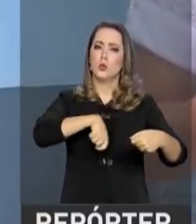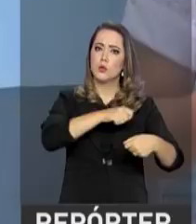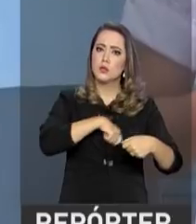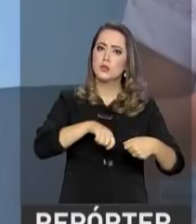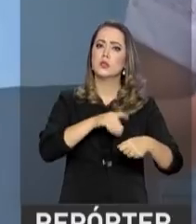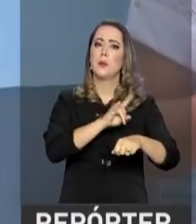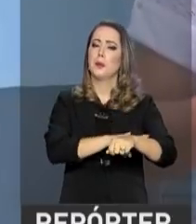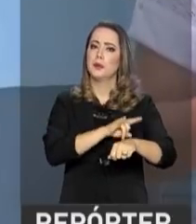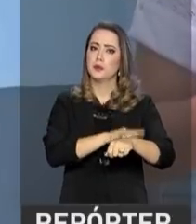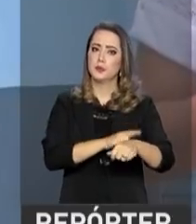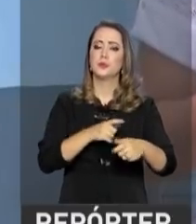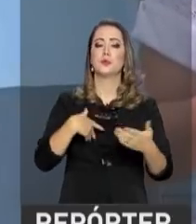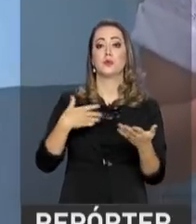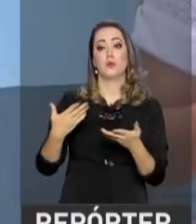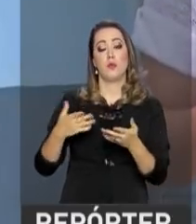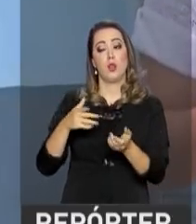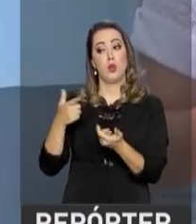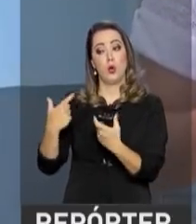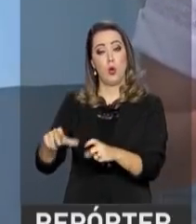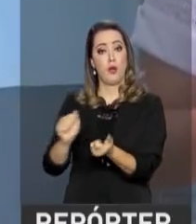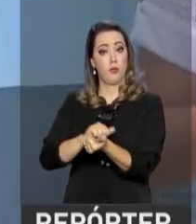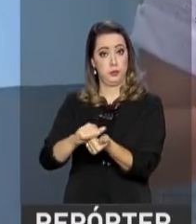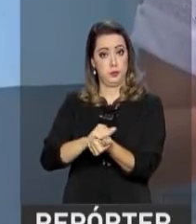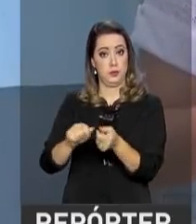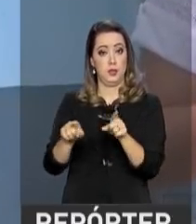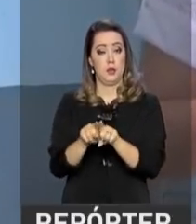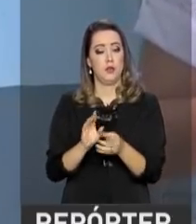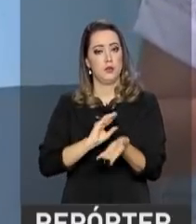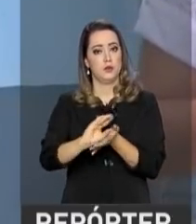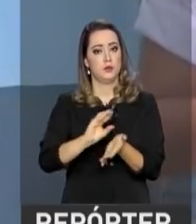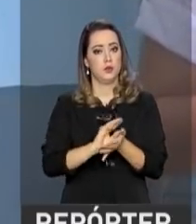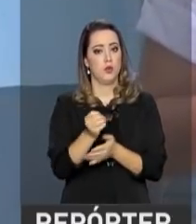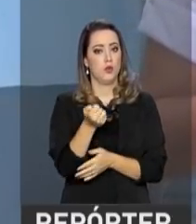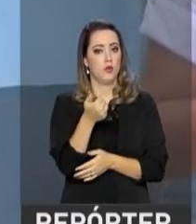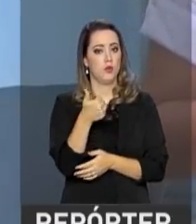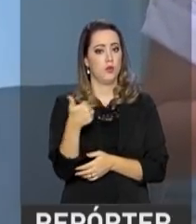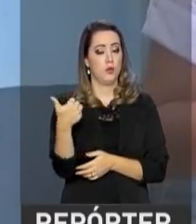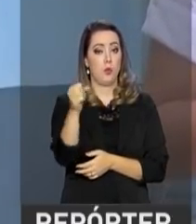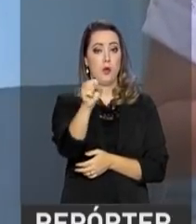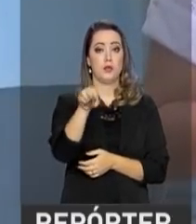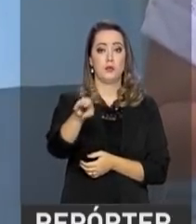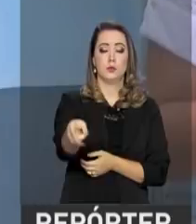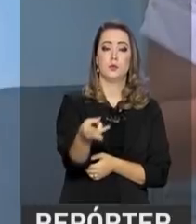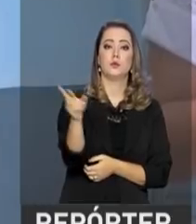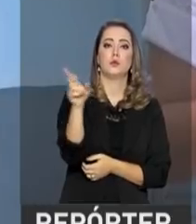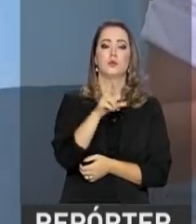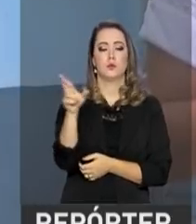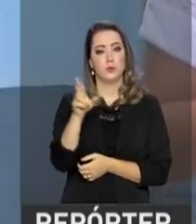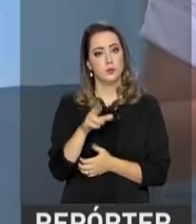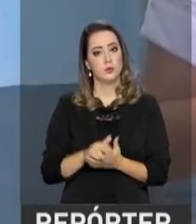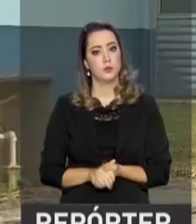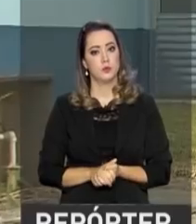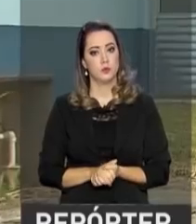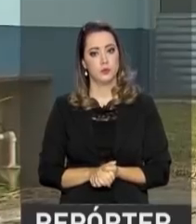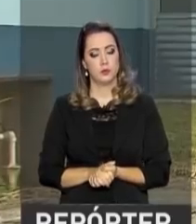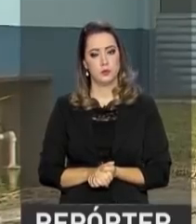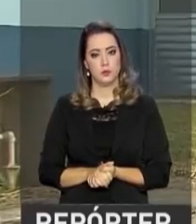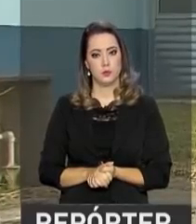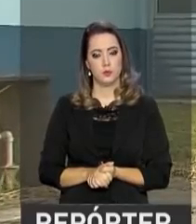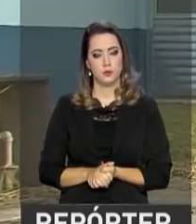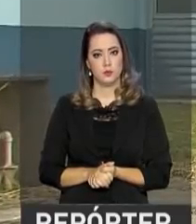e os investimentos do governo federal aqui chegaram a quase 18 milhões de reais